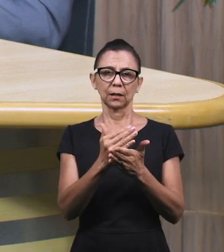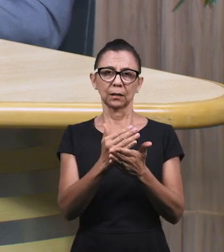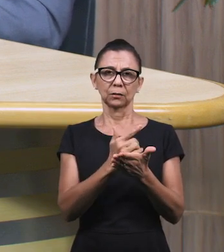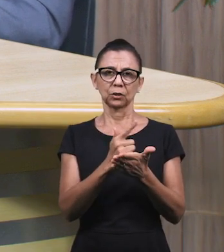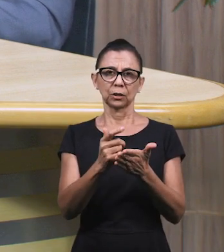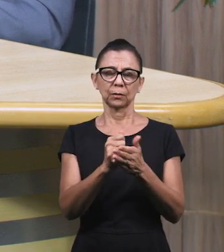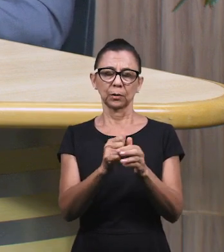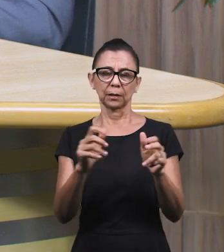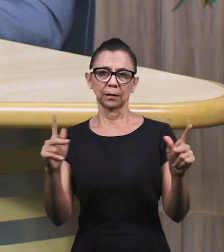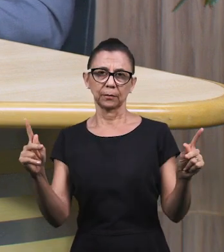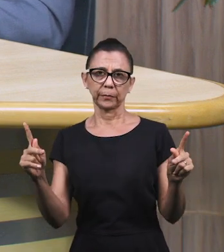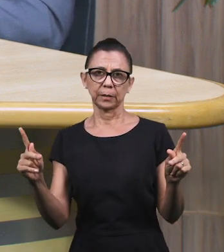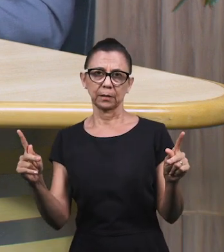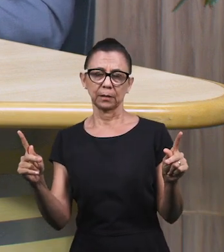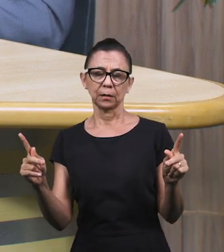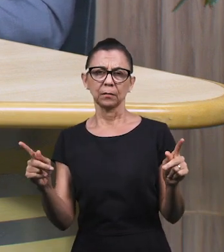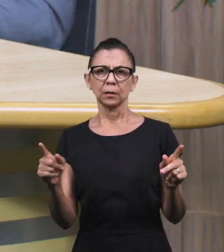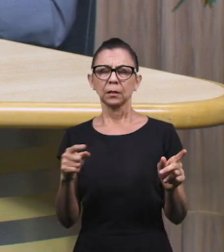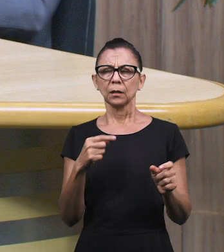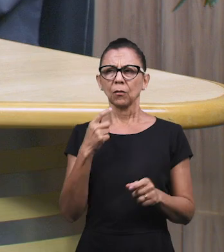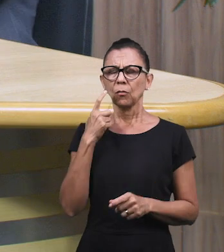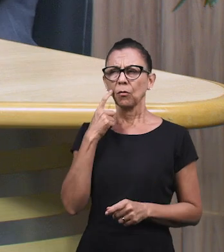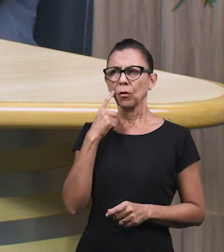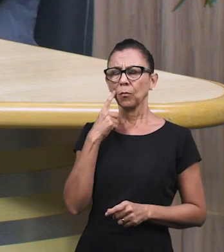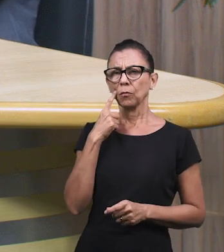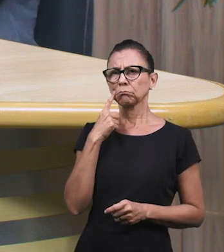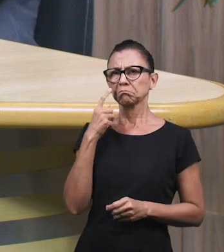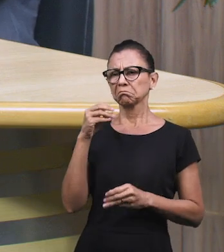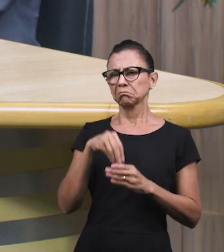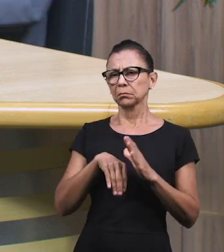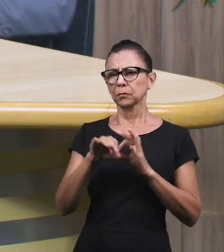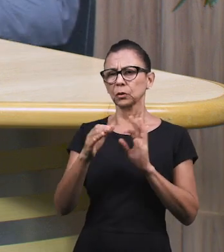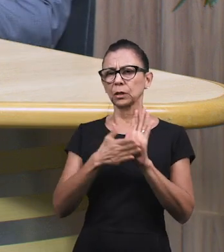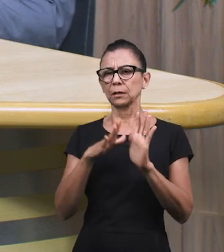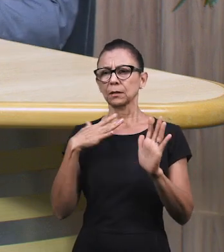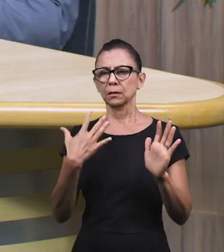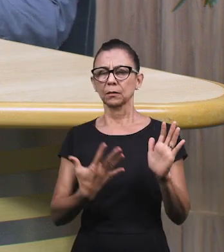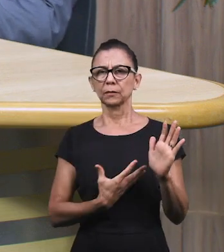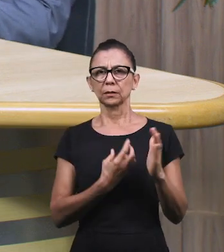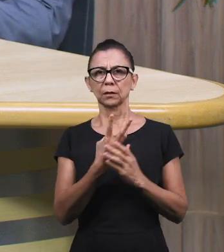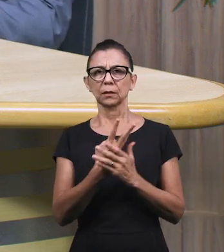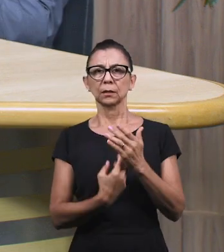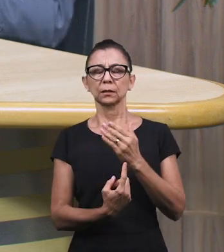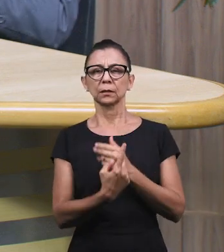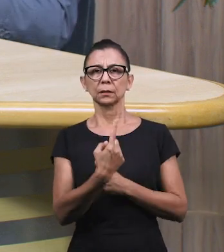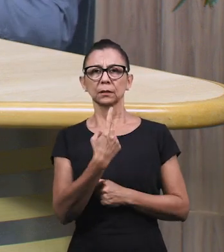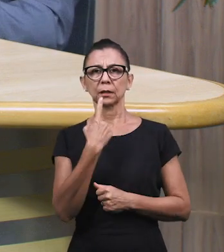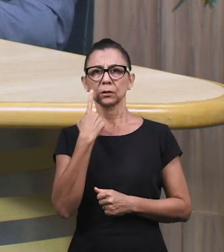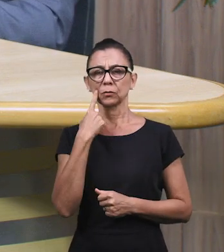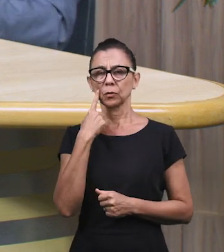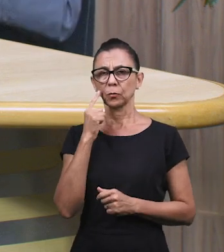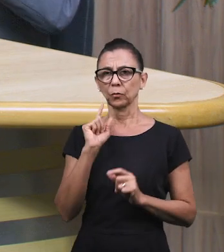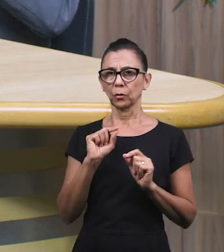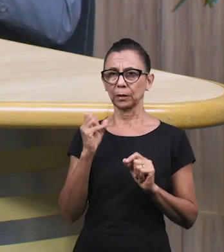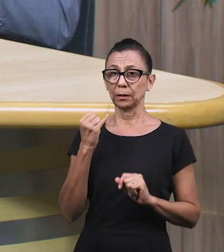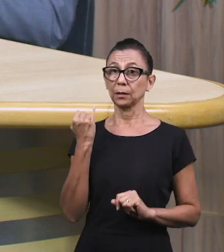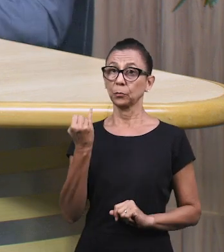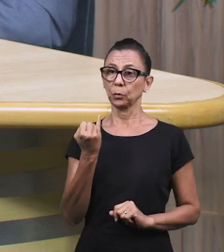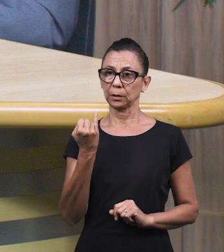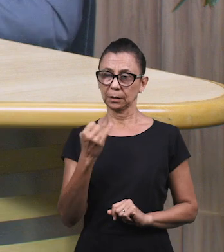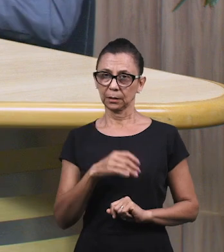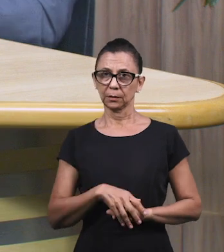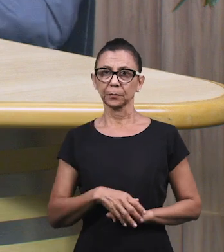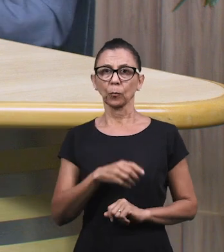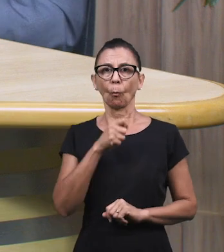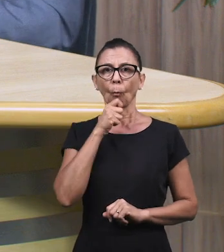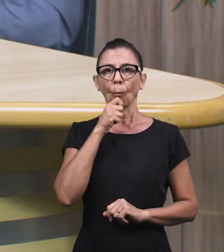salvação. Como é que a gente então vê a Trindade dentro do projeto de salvação? É o mais importante. Nós falamos muita coisa aqui, mas o importante mesmo é o